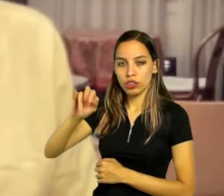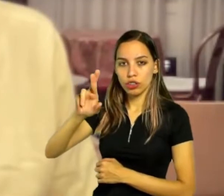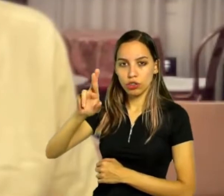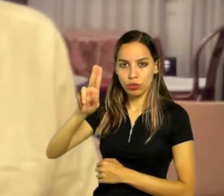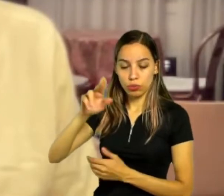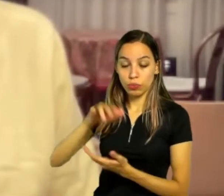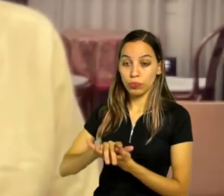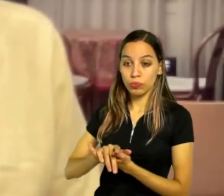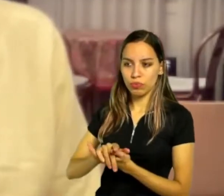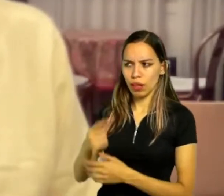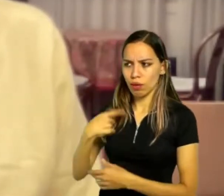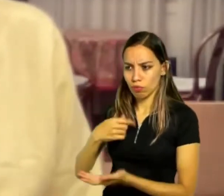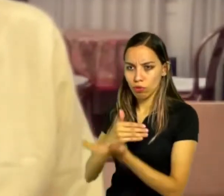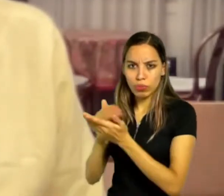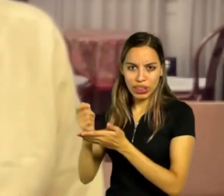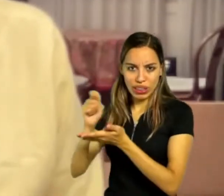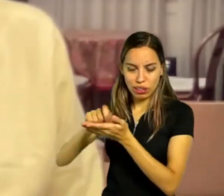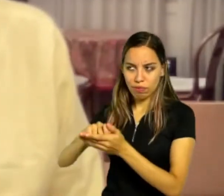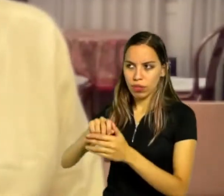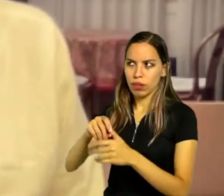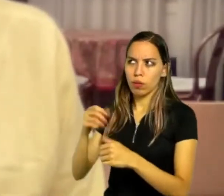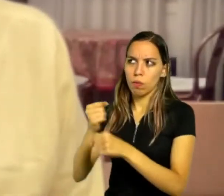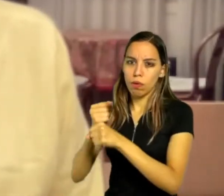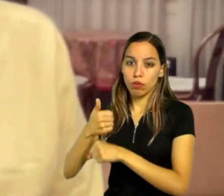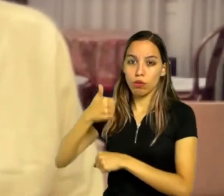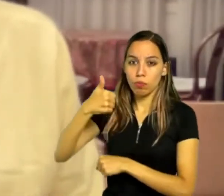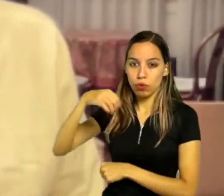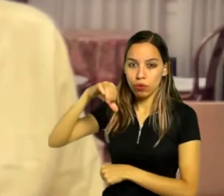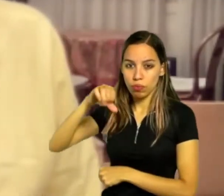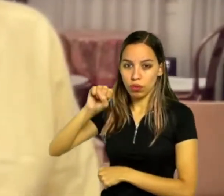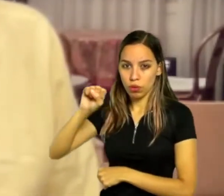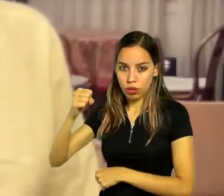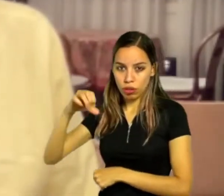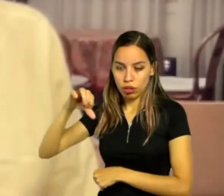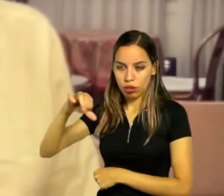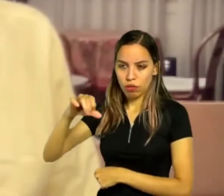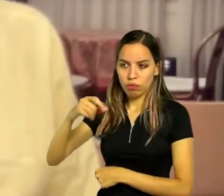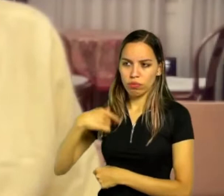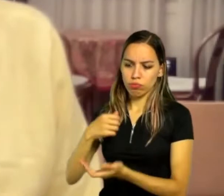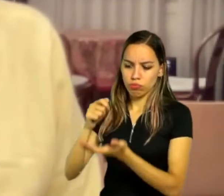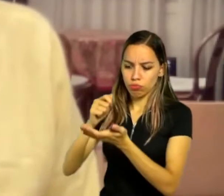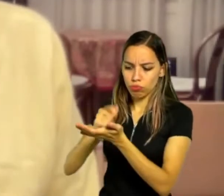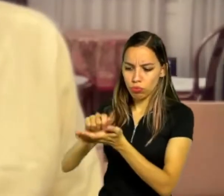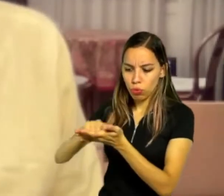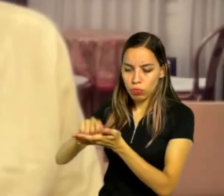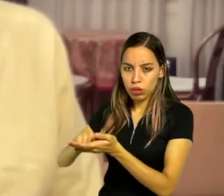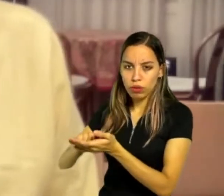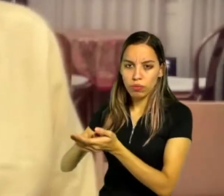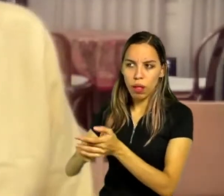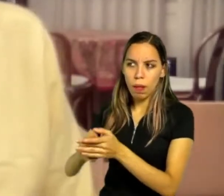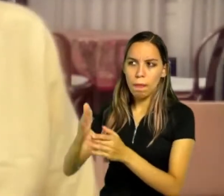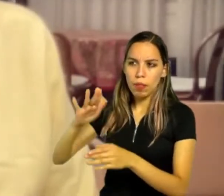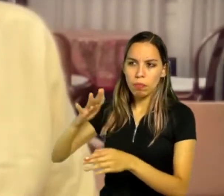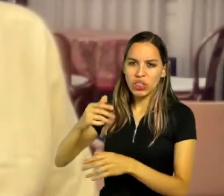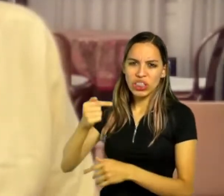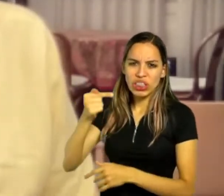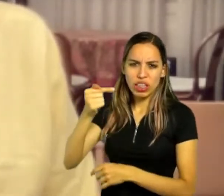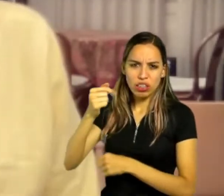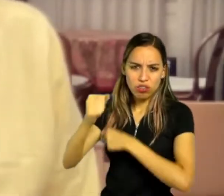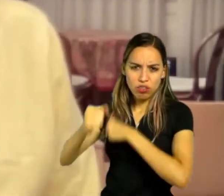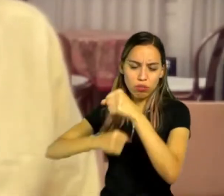Estação Carandiru 7 anos mais tarde. Portanto, foi em 96. O livro foi publicado em